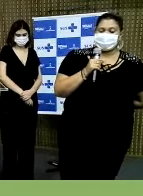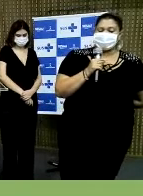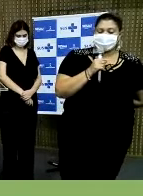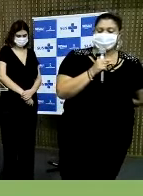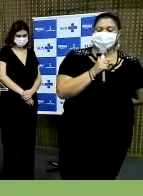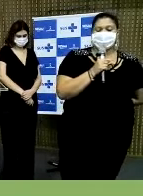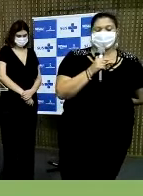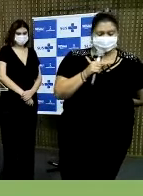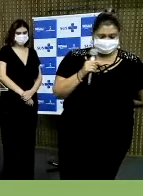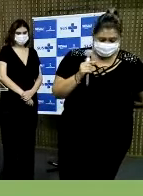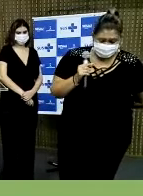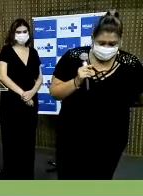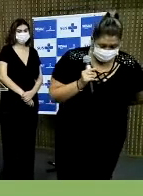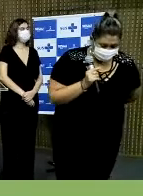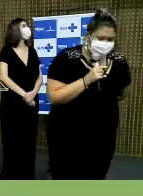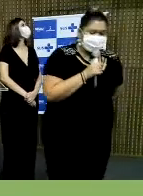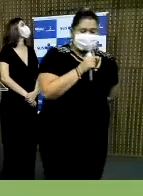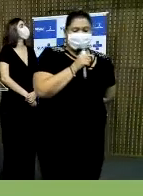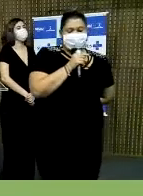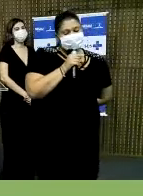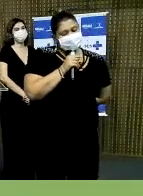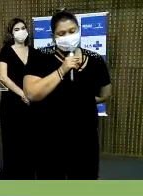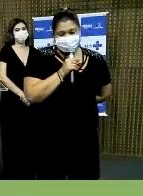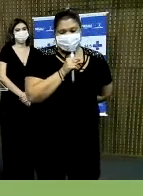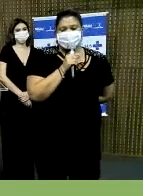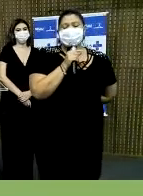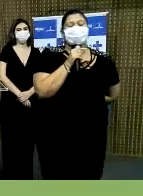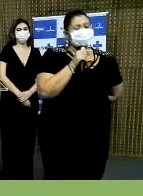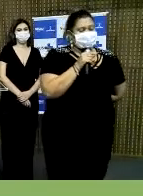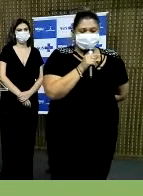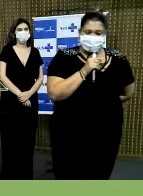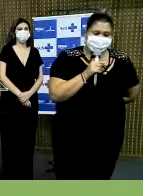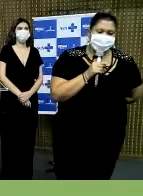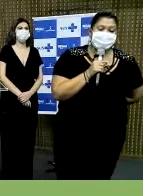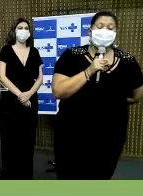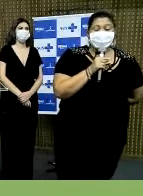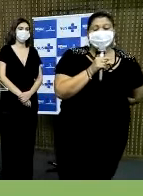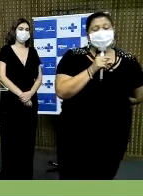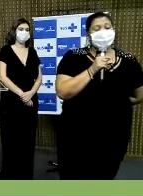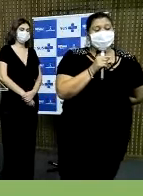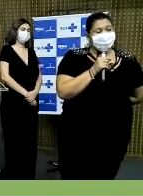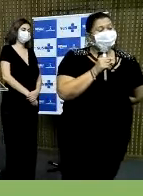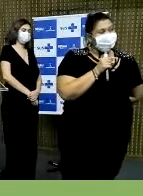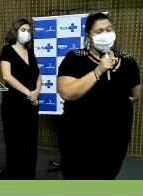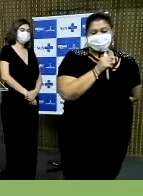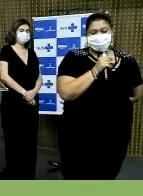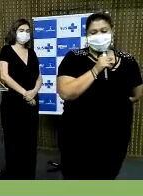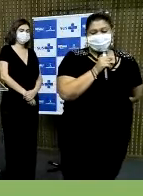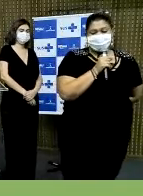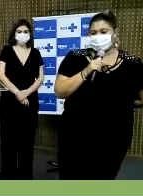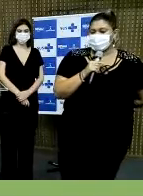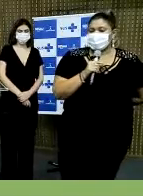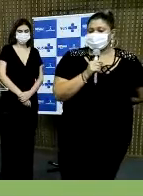de 3.917. Após capacitações, orientações e uma sensibilização mesmo com